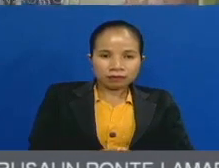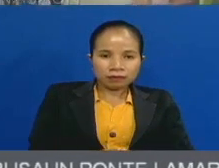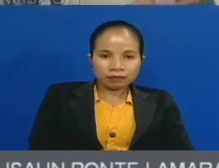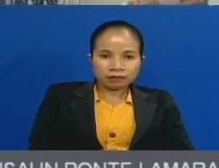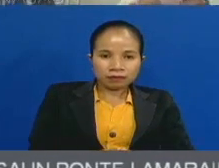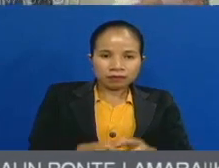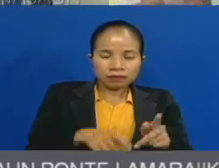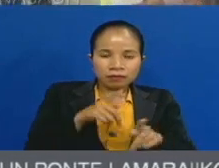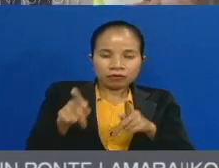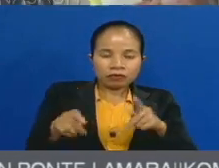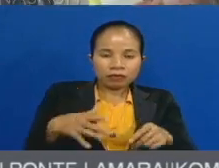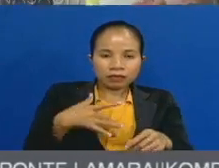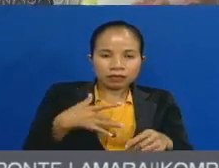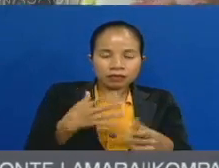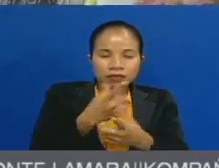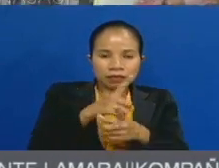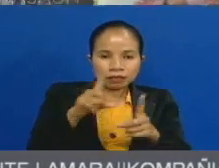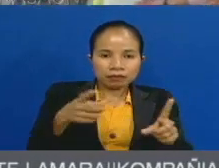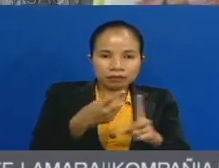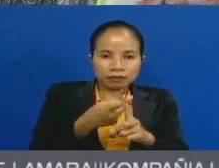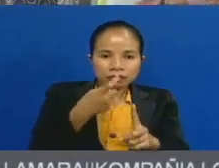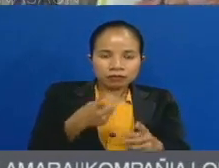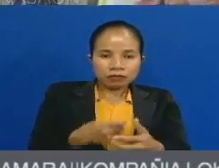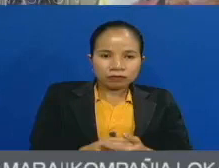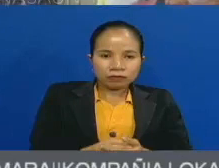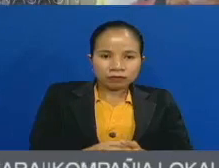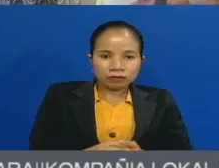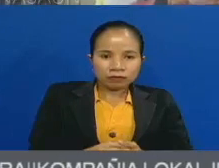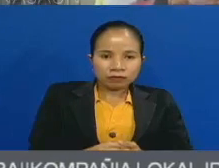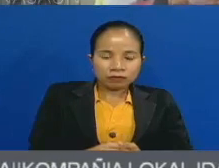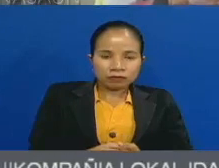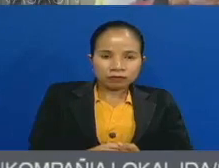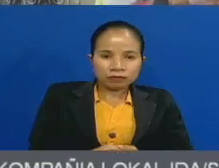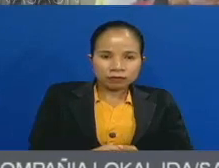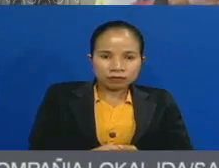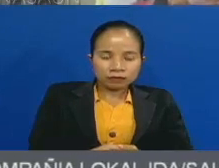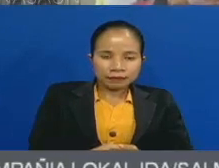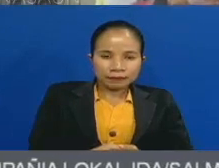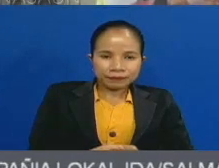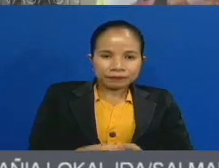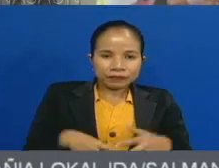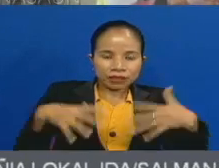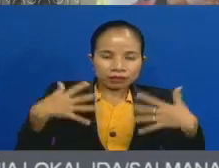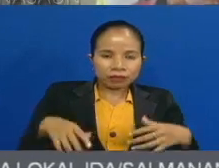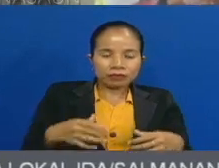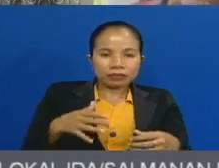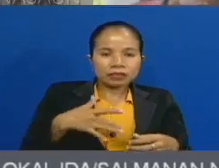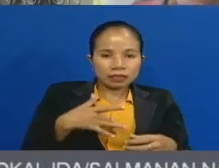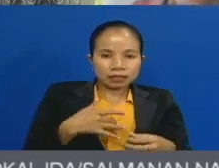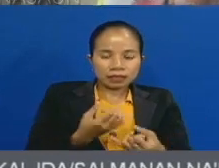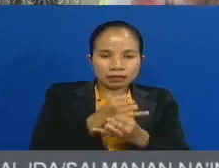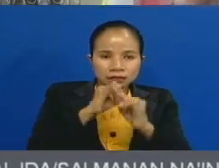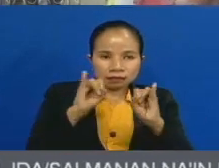povo dene sente livre musi intimidação oyu nebe sira sente kata ukon rasik dene maka